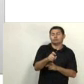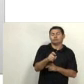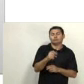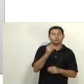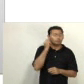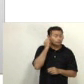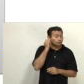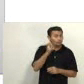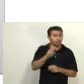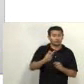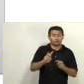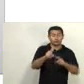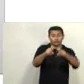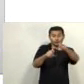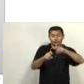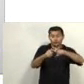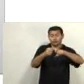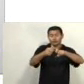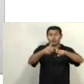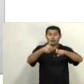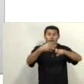caso o valor de x é